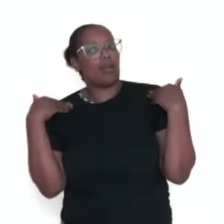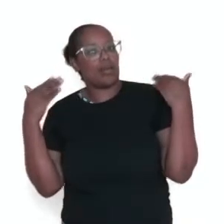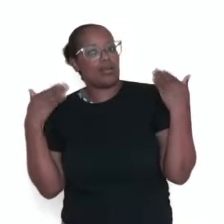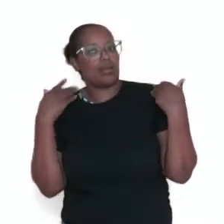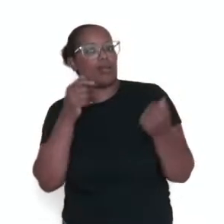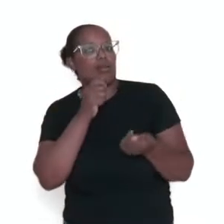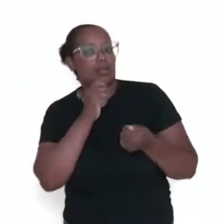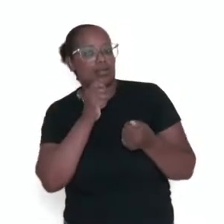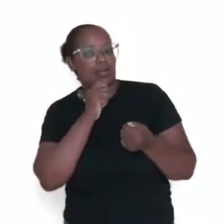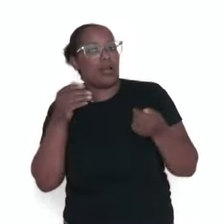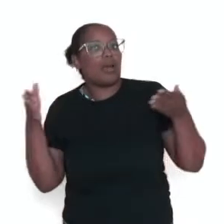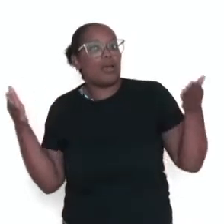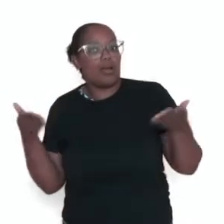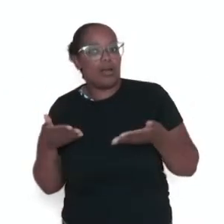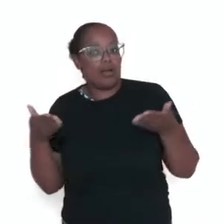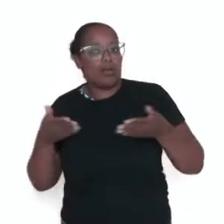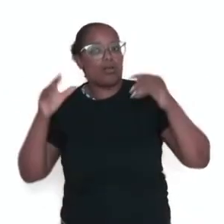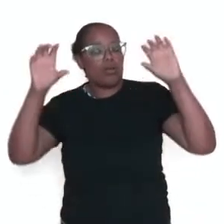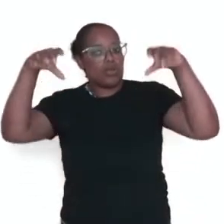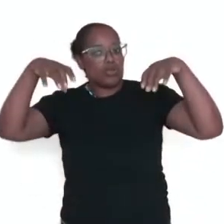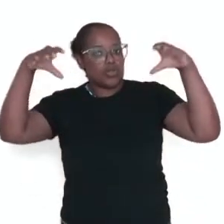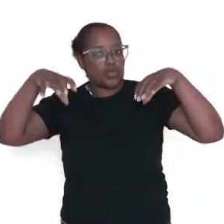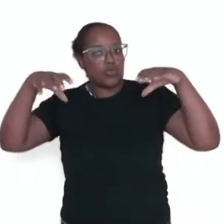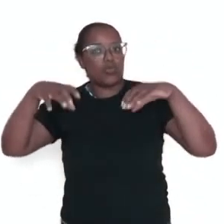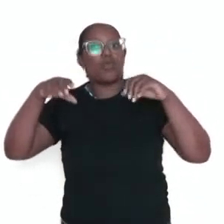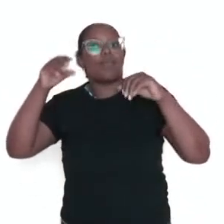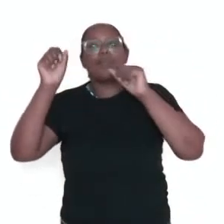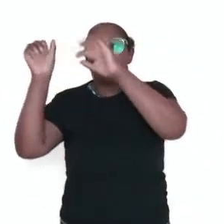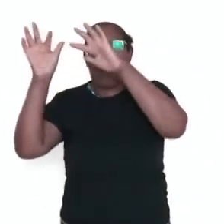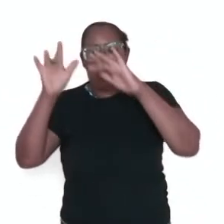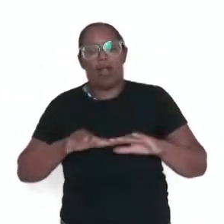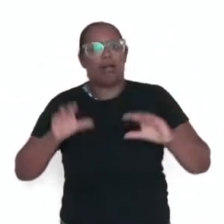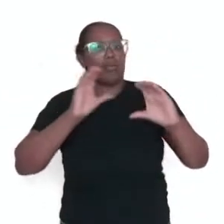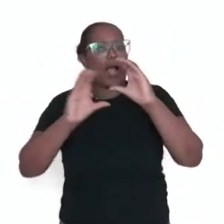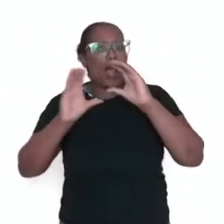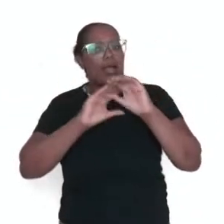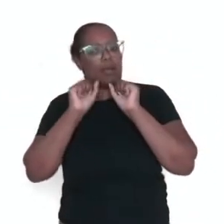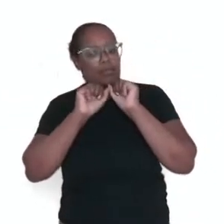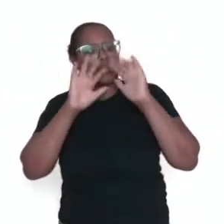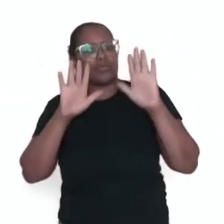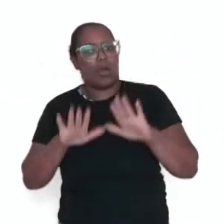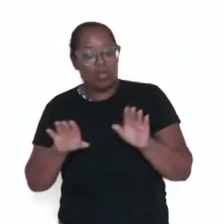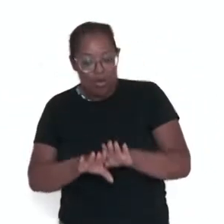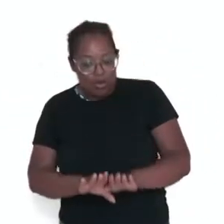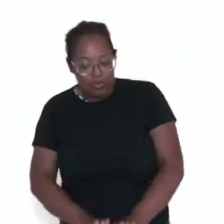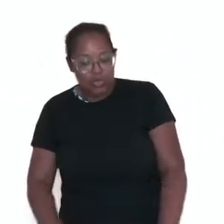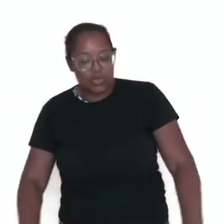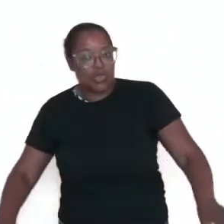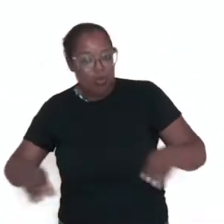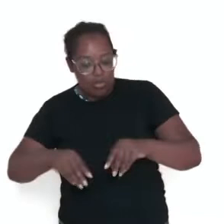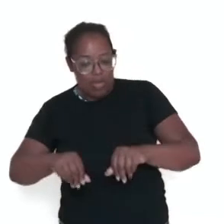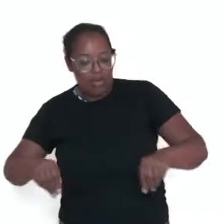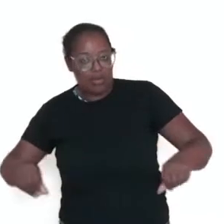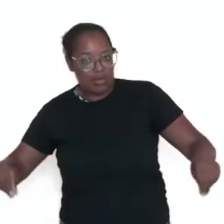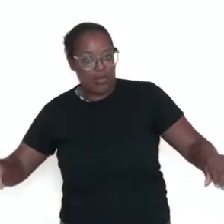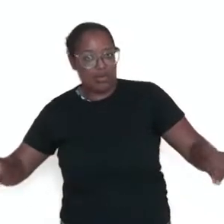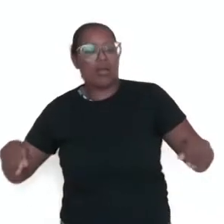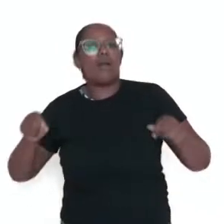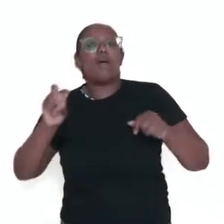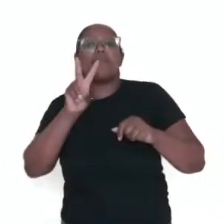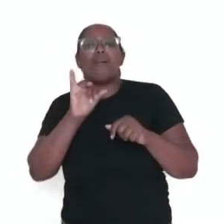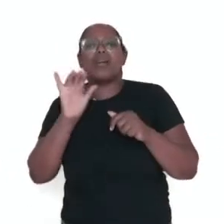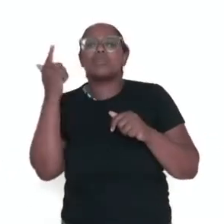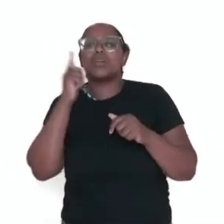cabimento? Agora a chuva cai cantarosa, abençoada. O chão, esse indigente indígena, vai